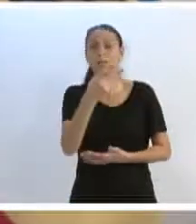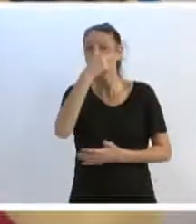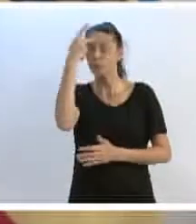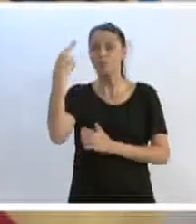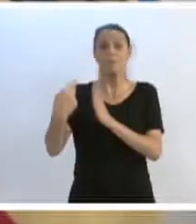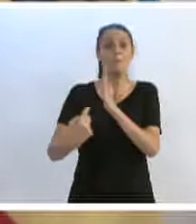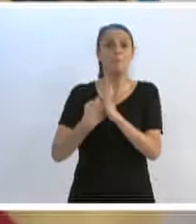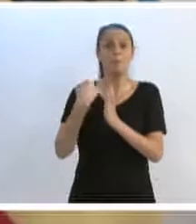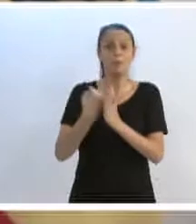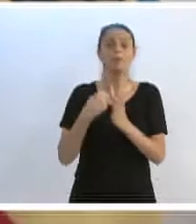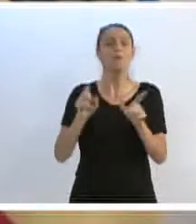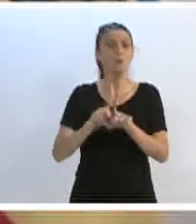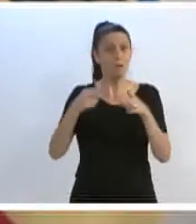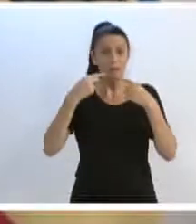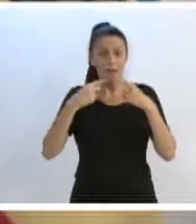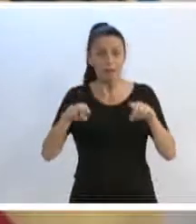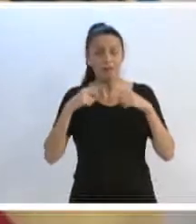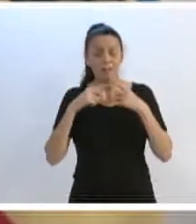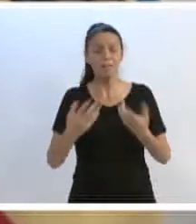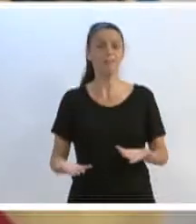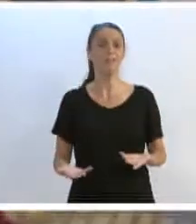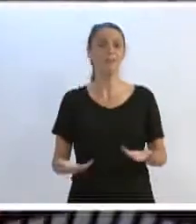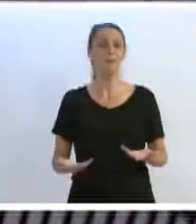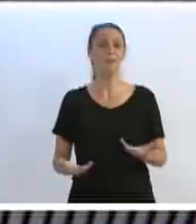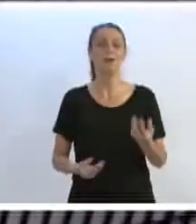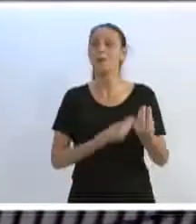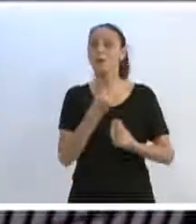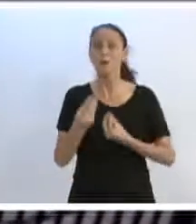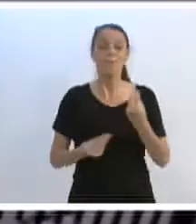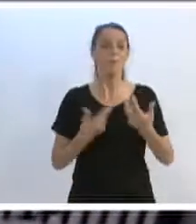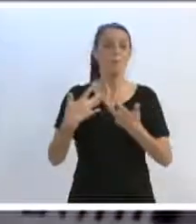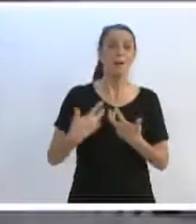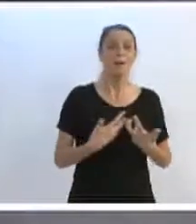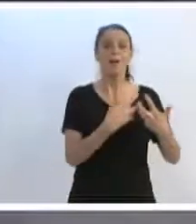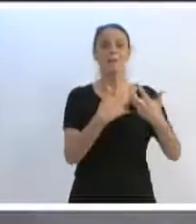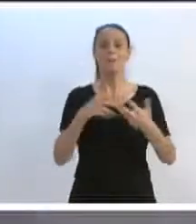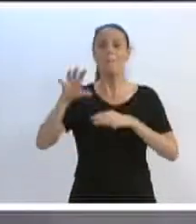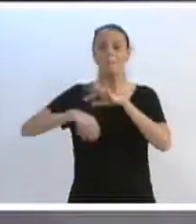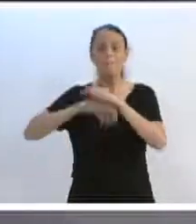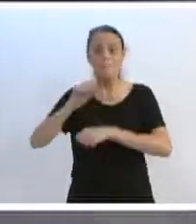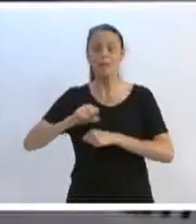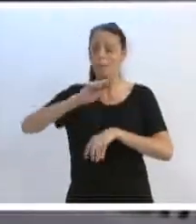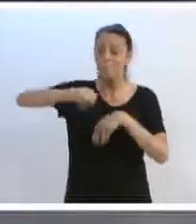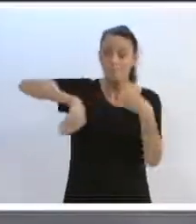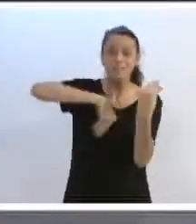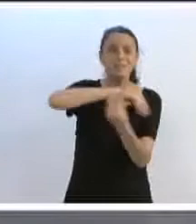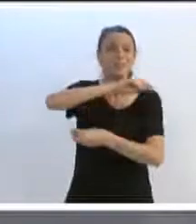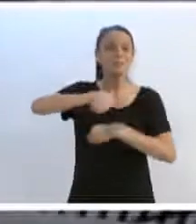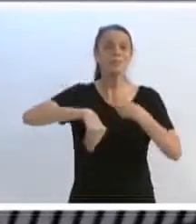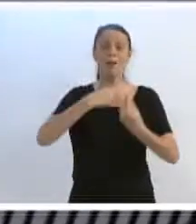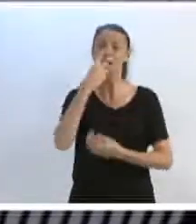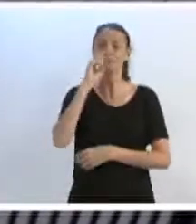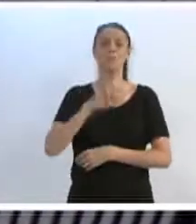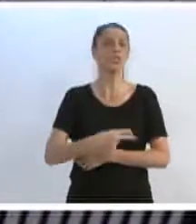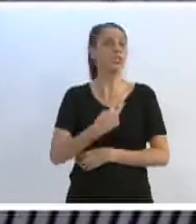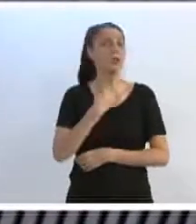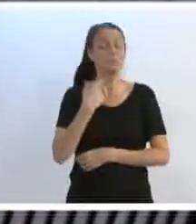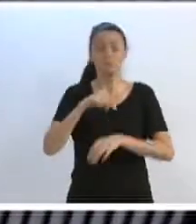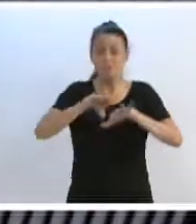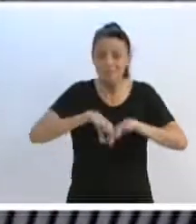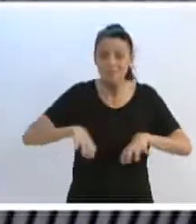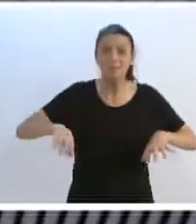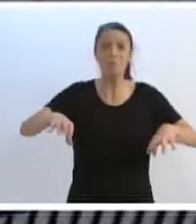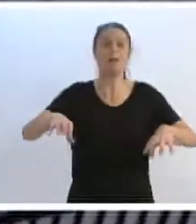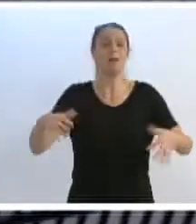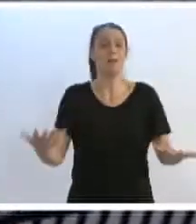muita gente reclama sobre essa questão da coleta de lixo. Então, a gente precisa entender como está sendo feito esse processo para que, de fato, tenha